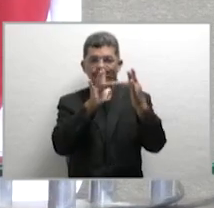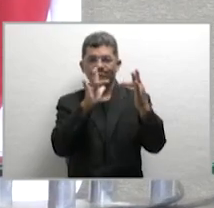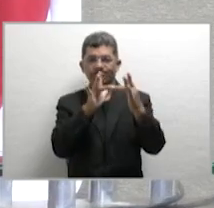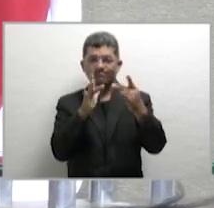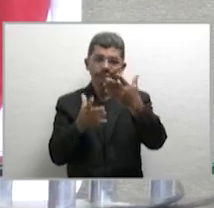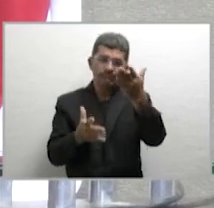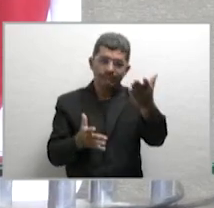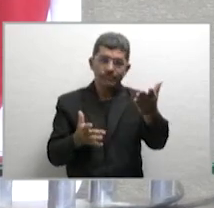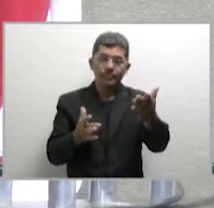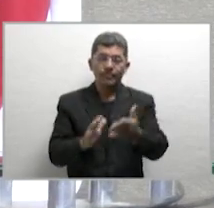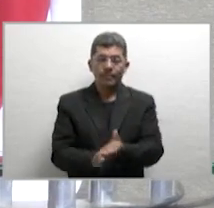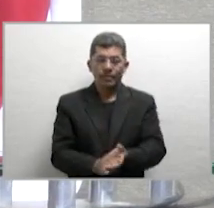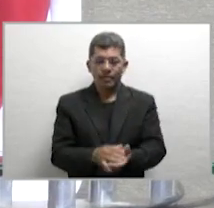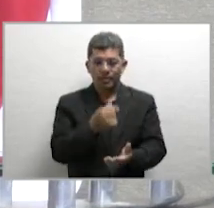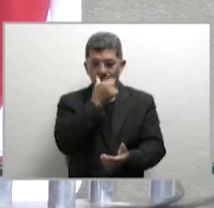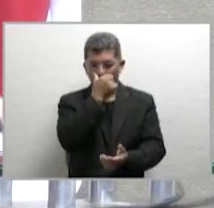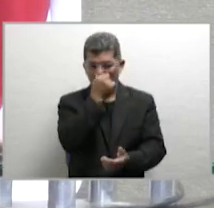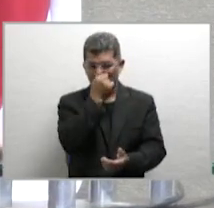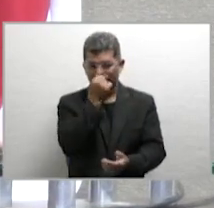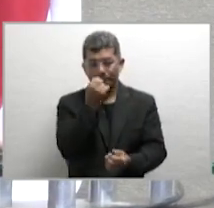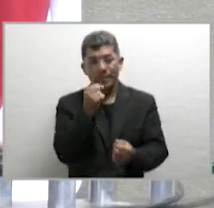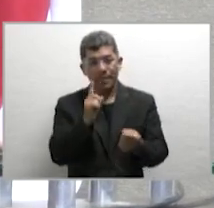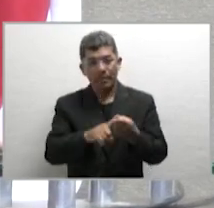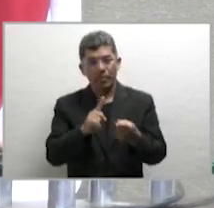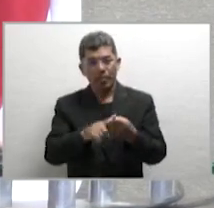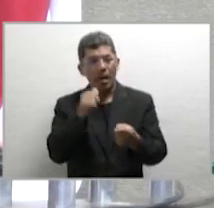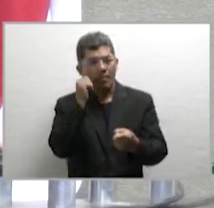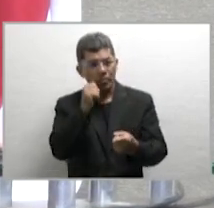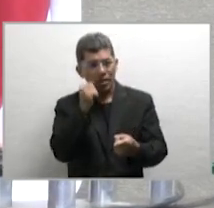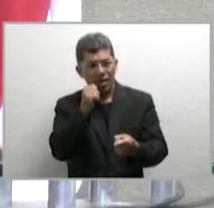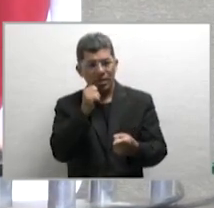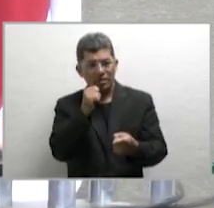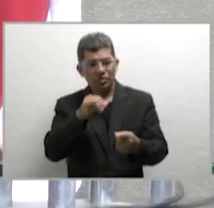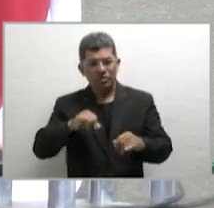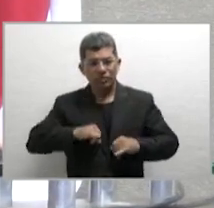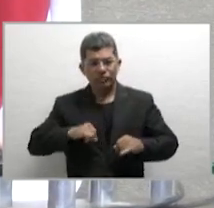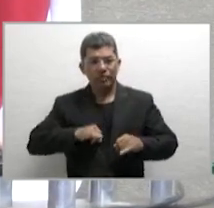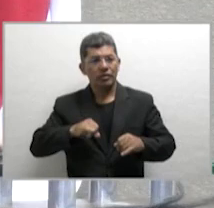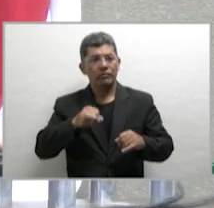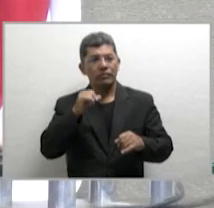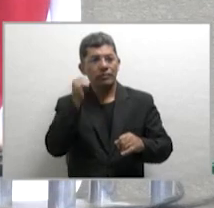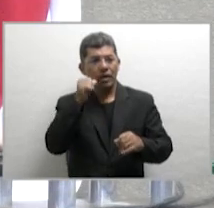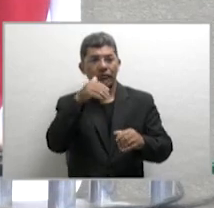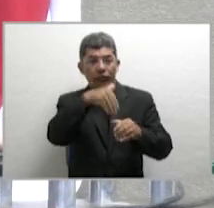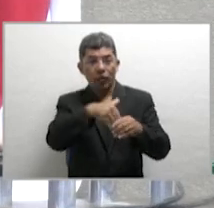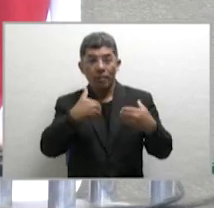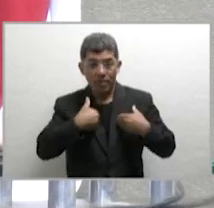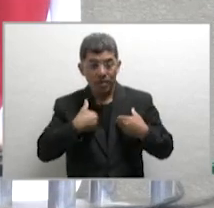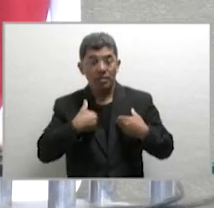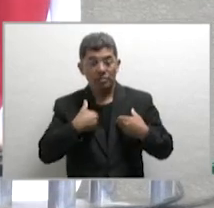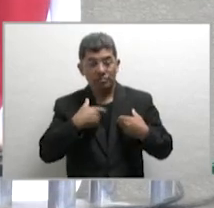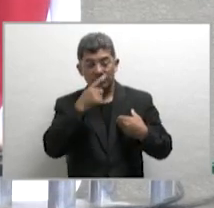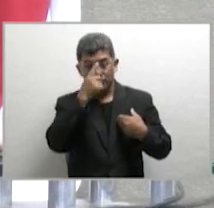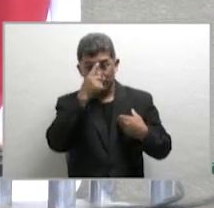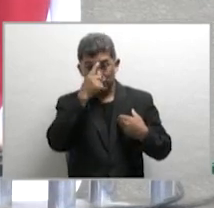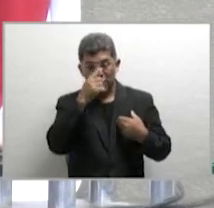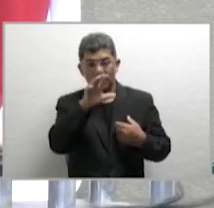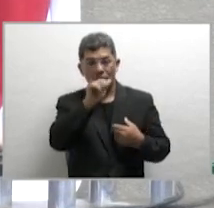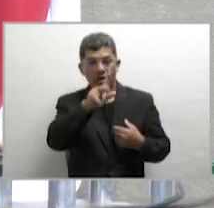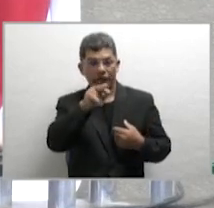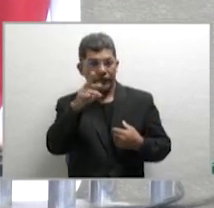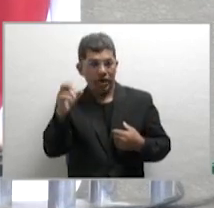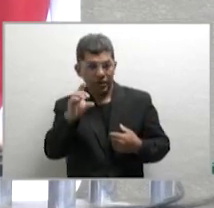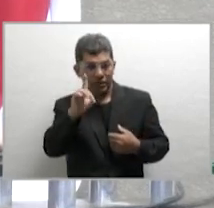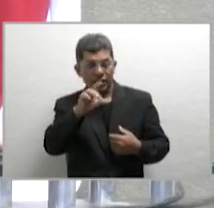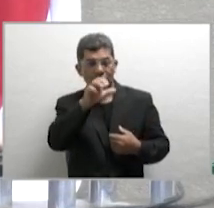me solidarizo, eu fico até assim, com a mulher que foi agredida, que era minha eleitora, a deputada Joana Dark, lá da Alvorada. O pai